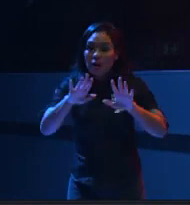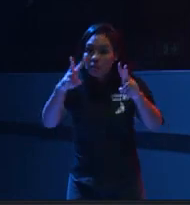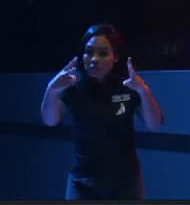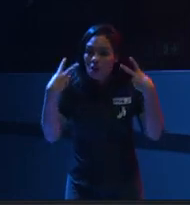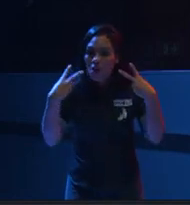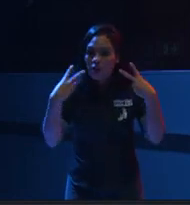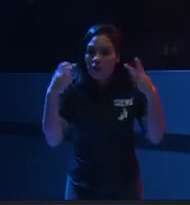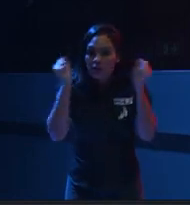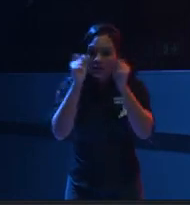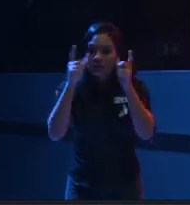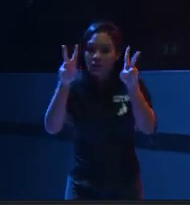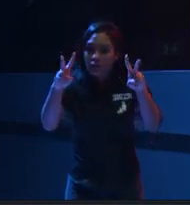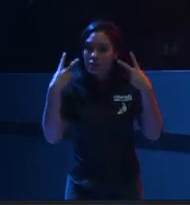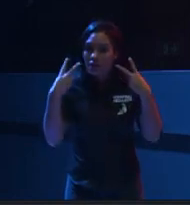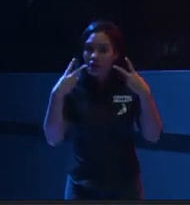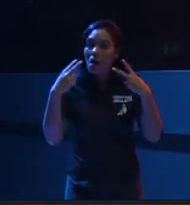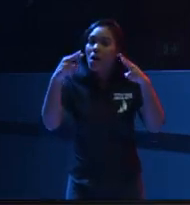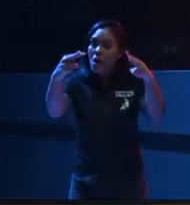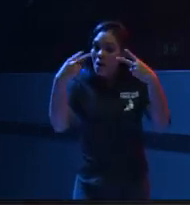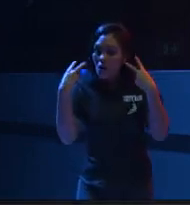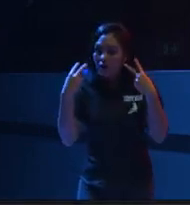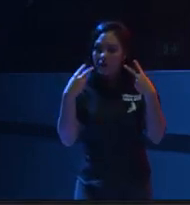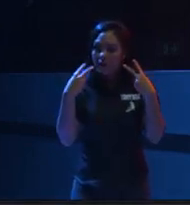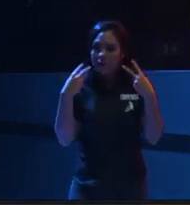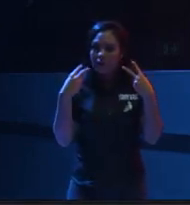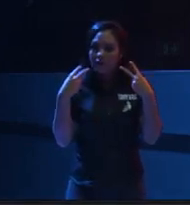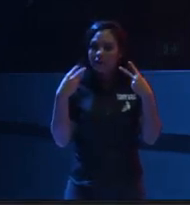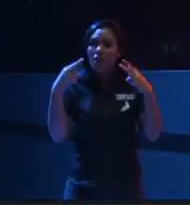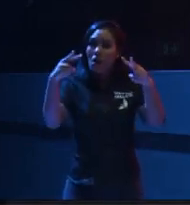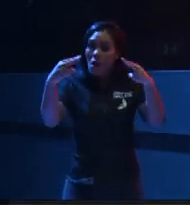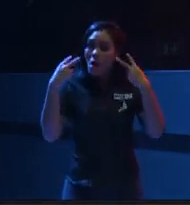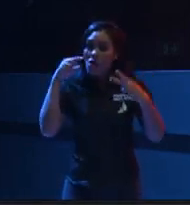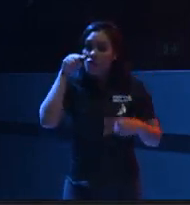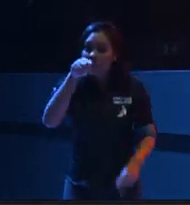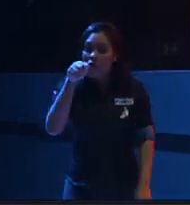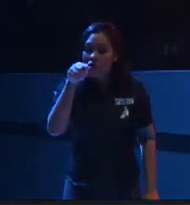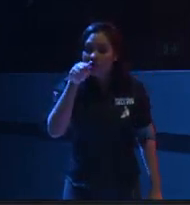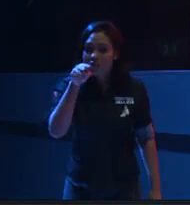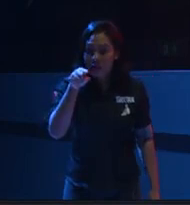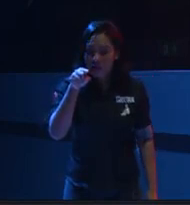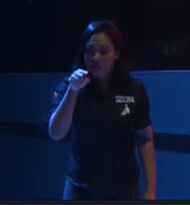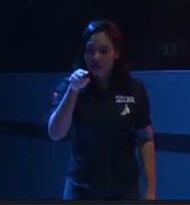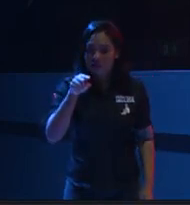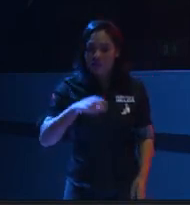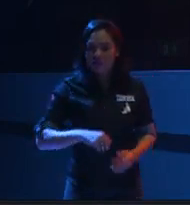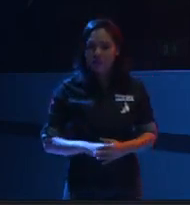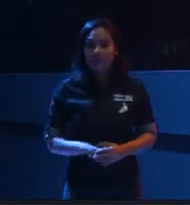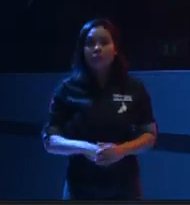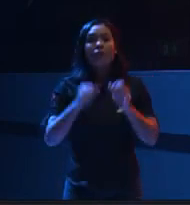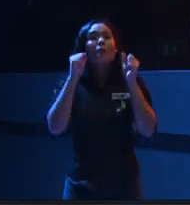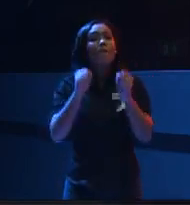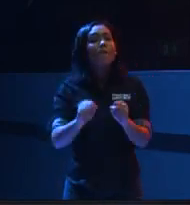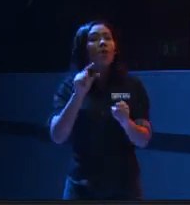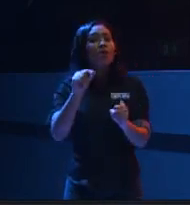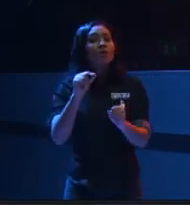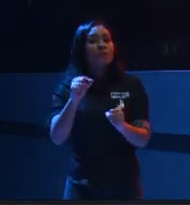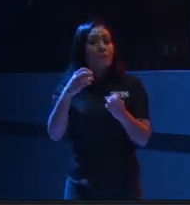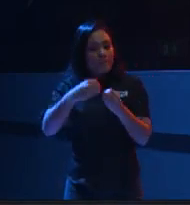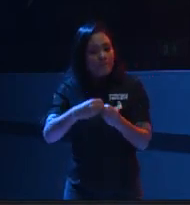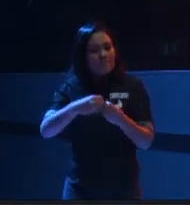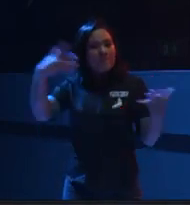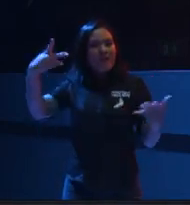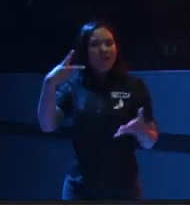para mim você olha para mim olha para mim olha para mim você pode ser algo de um